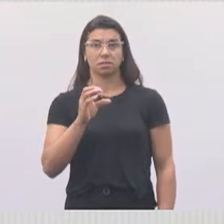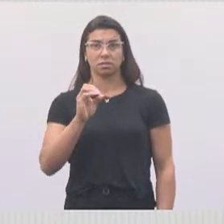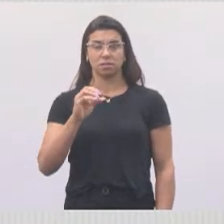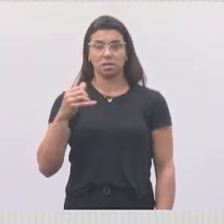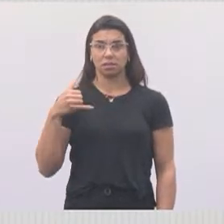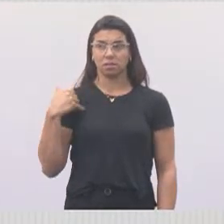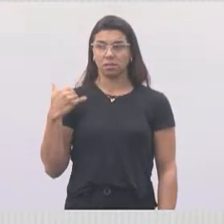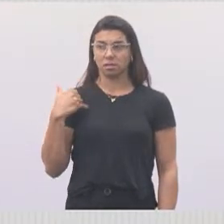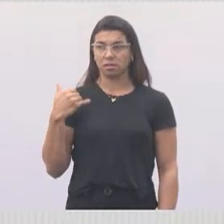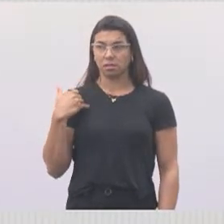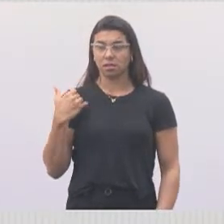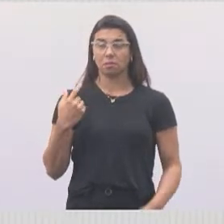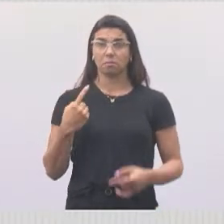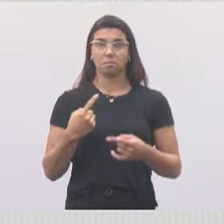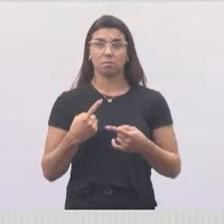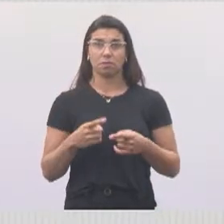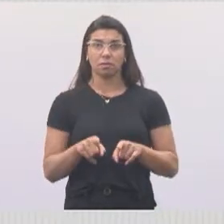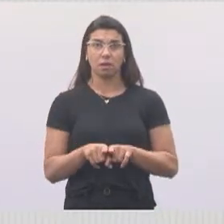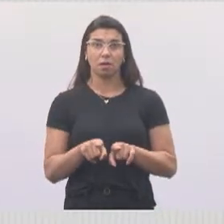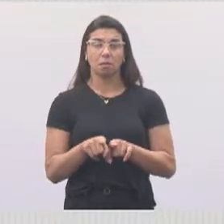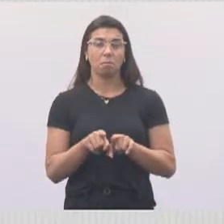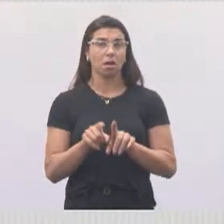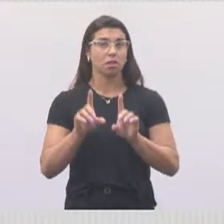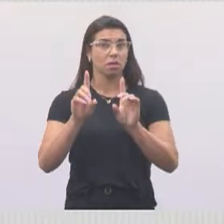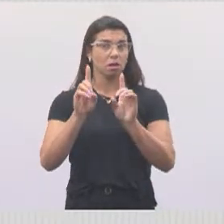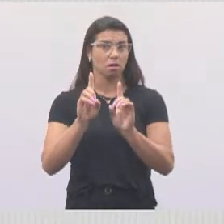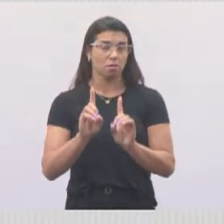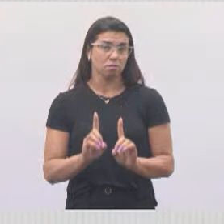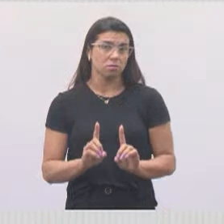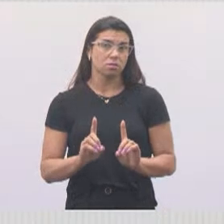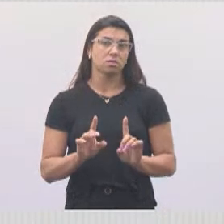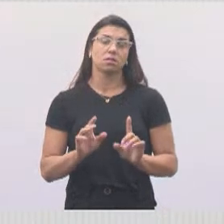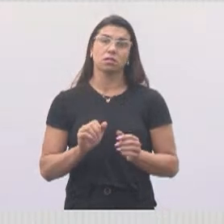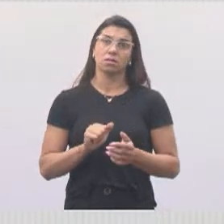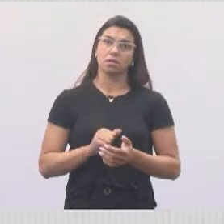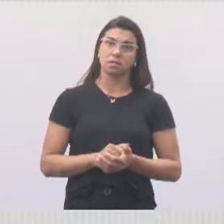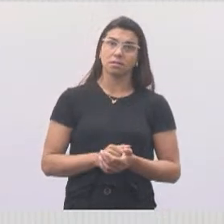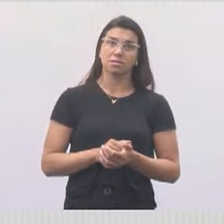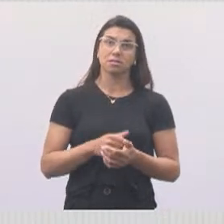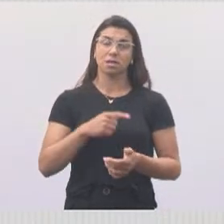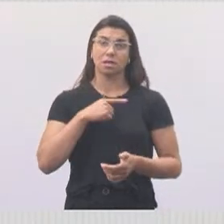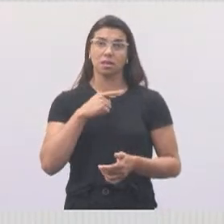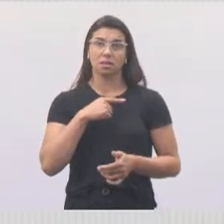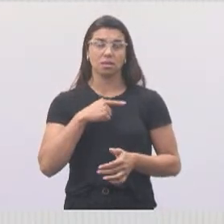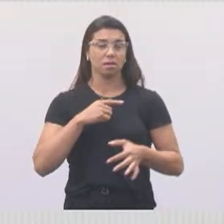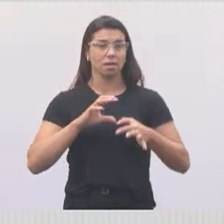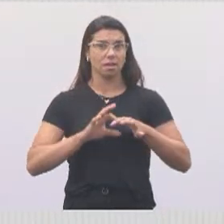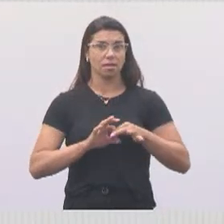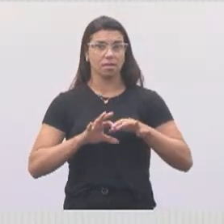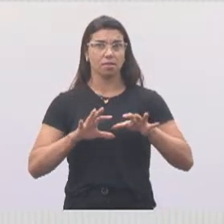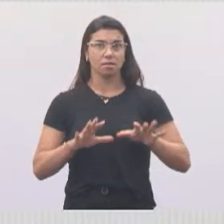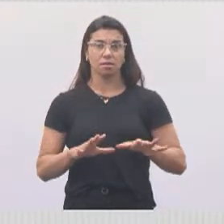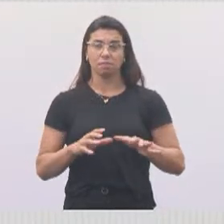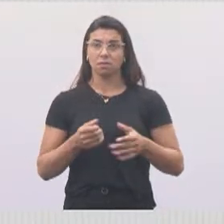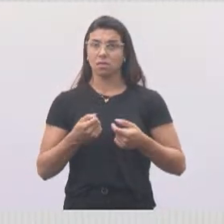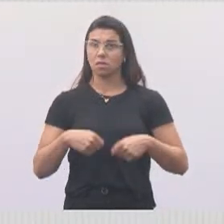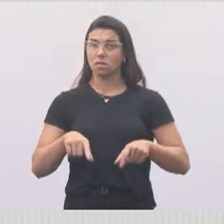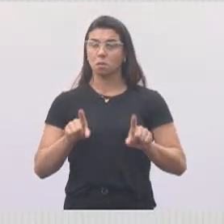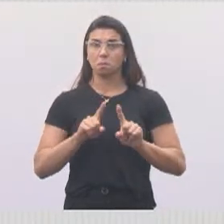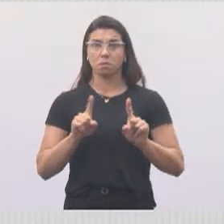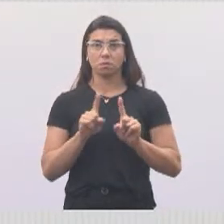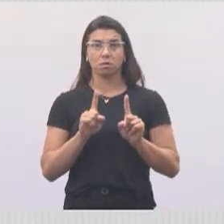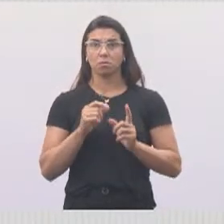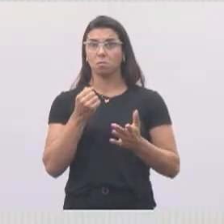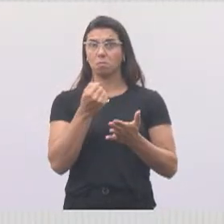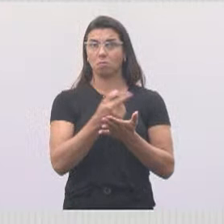por invalidez e portador de doenças graves, tá? Aí tem